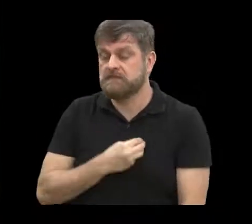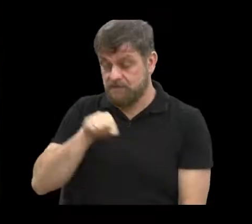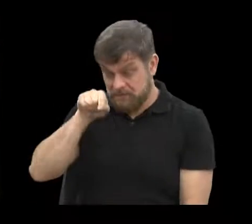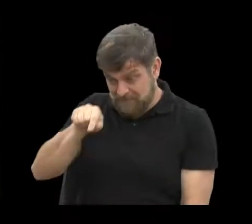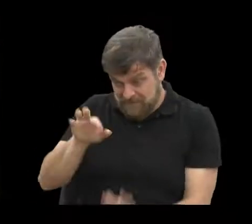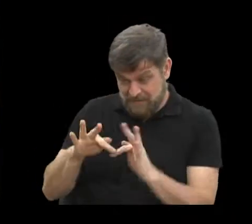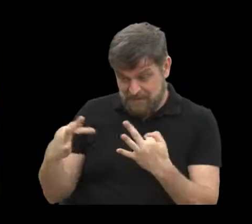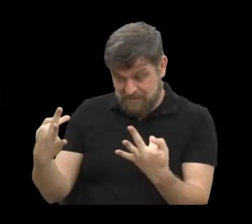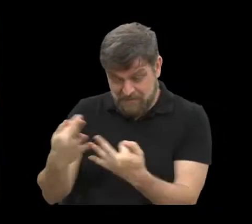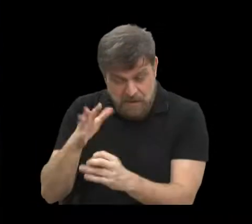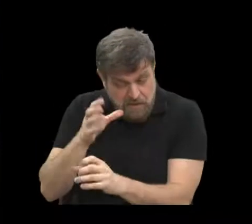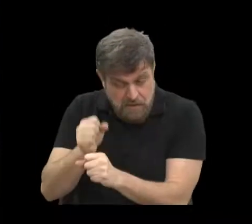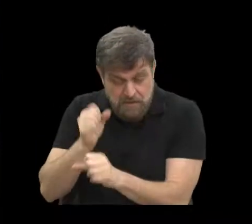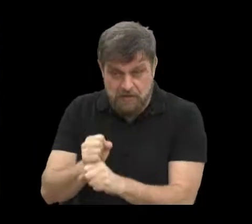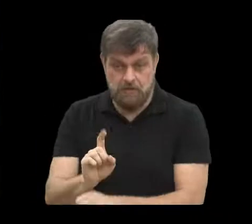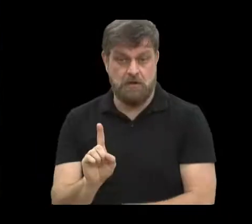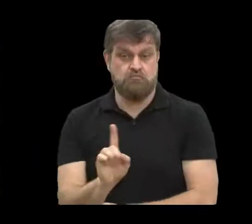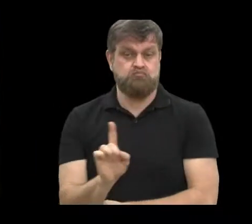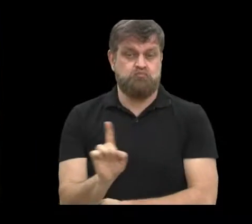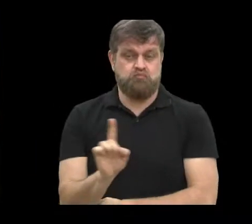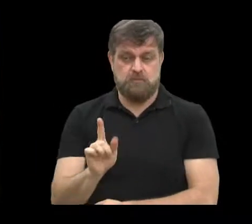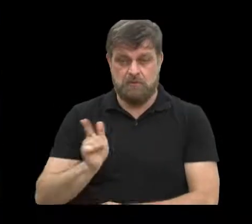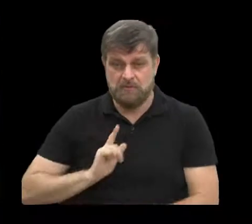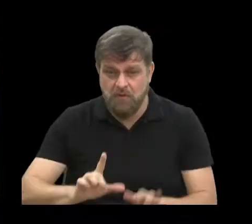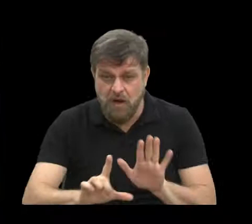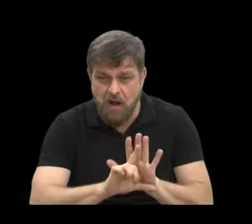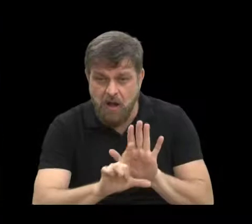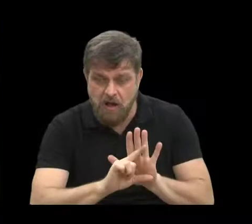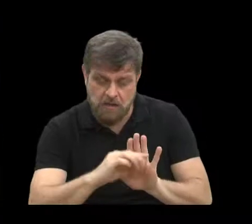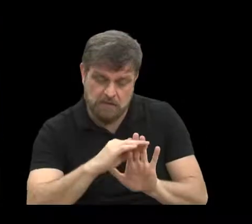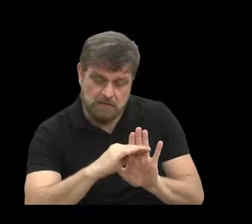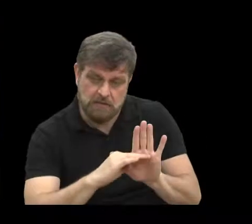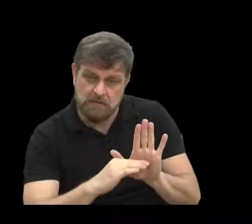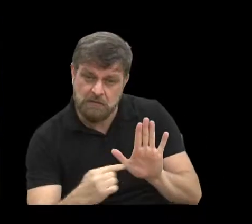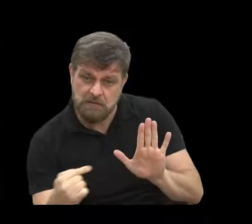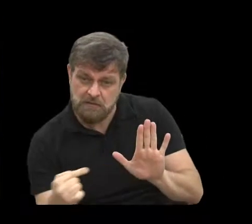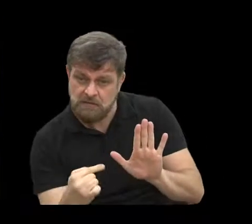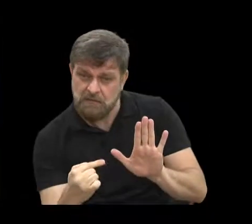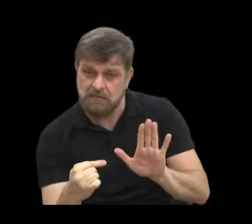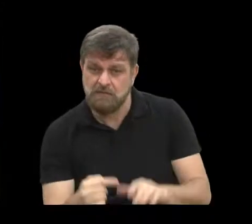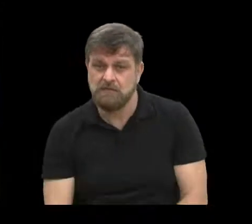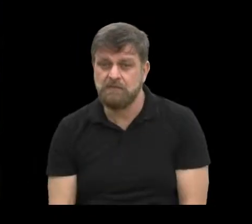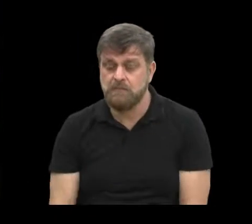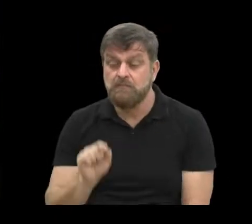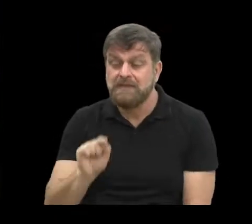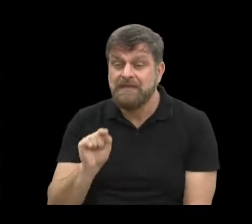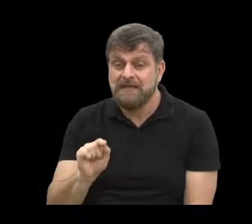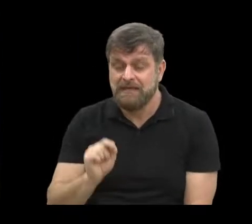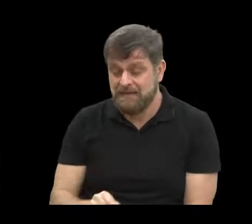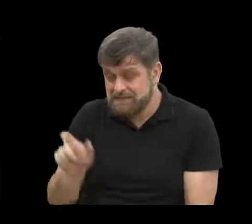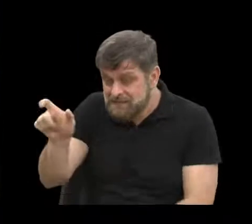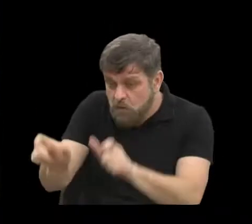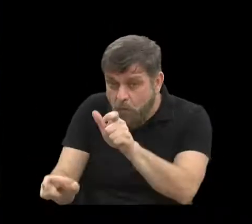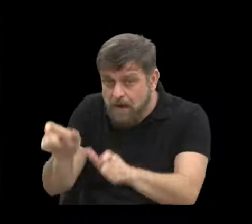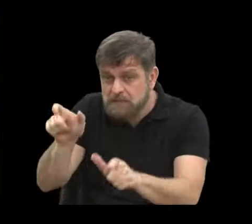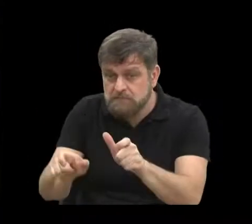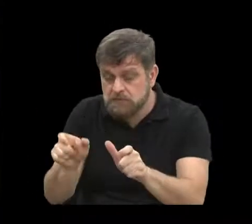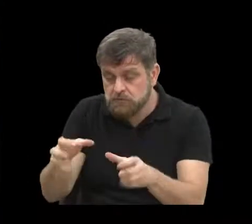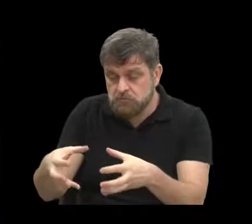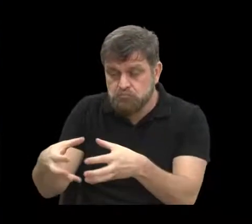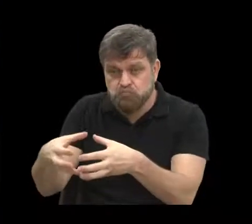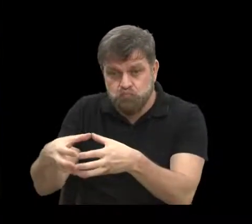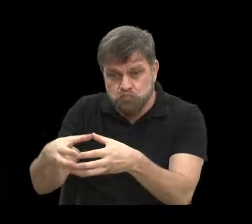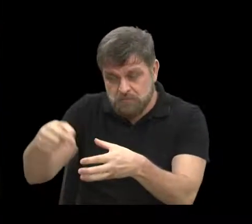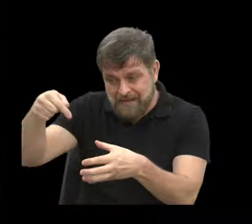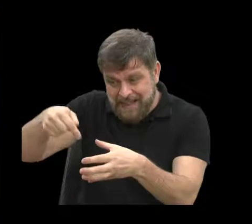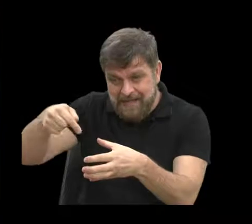esse cálculo? Não. A legislação, ela nos traz, né, qual é o conjunto de pessoas